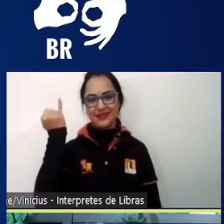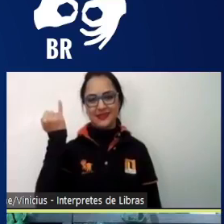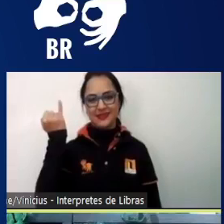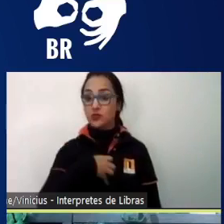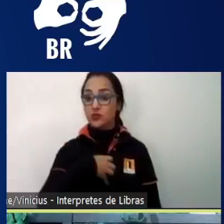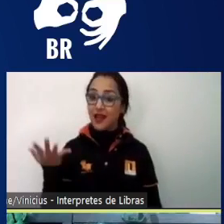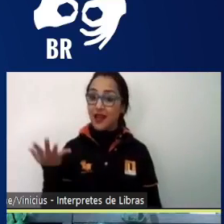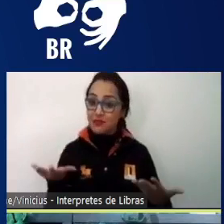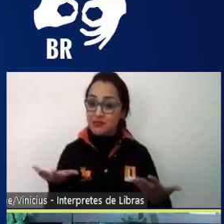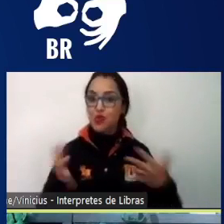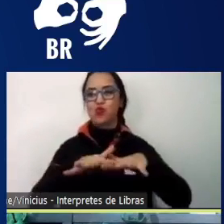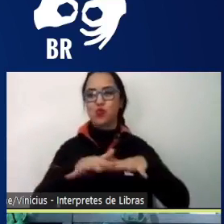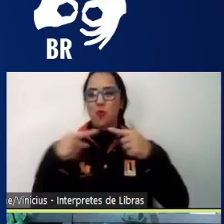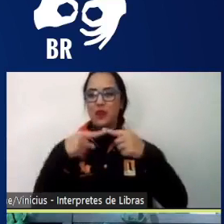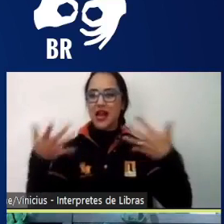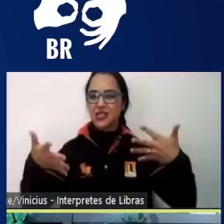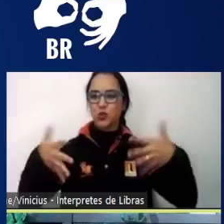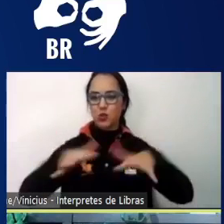público que for.